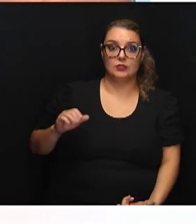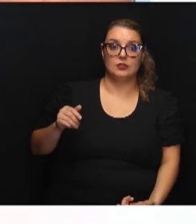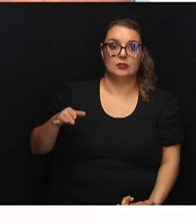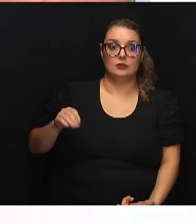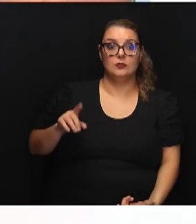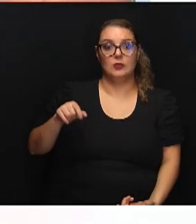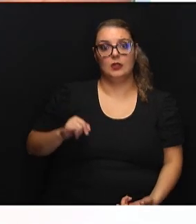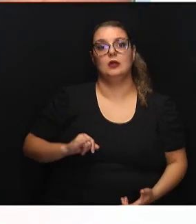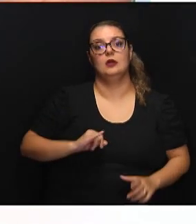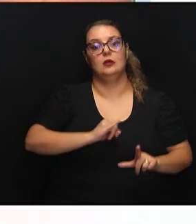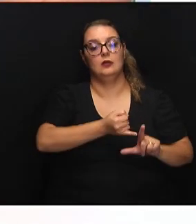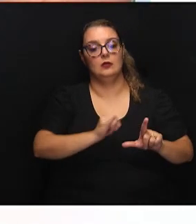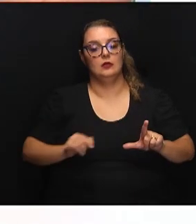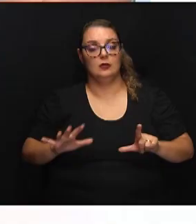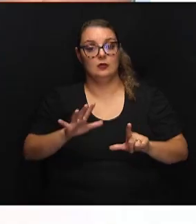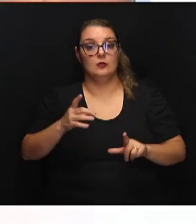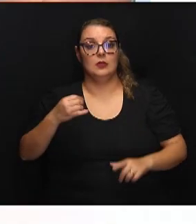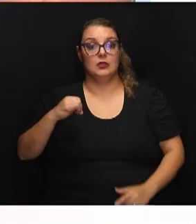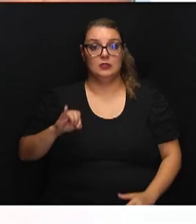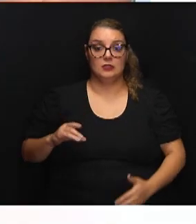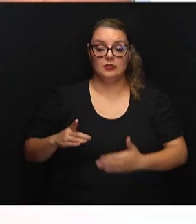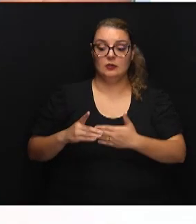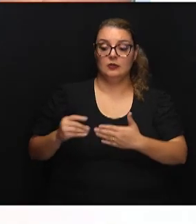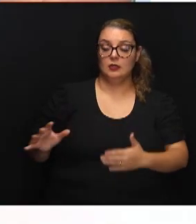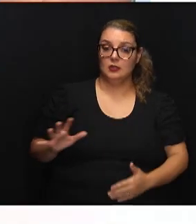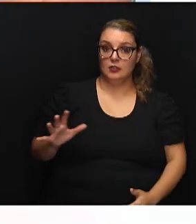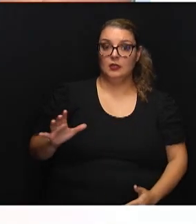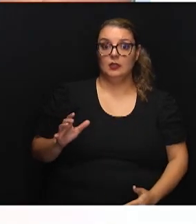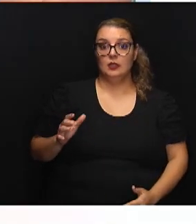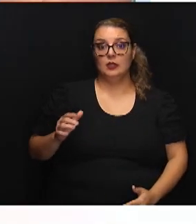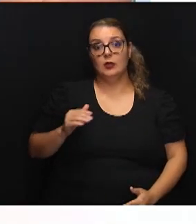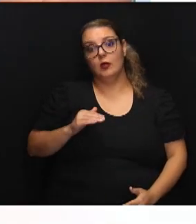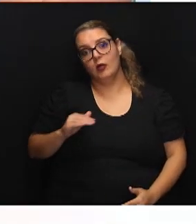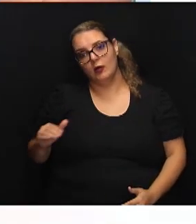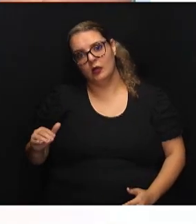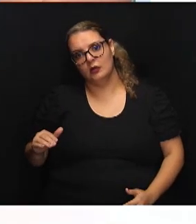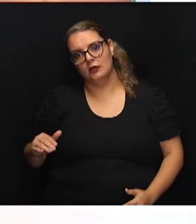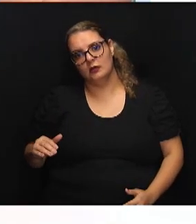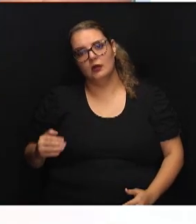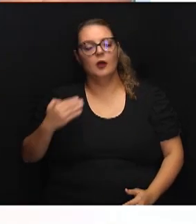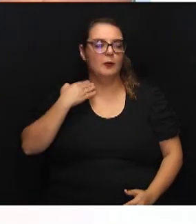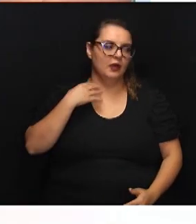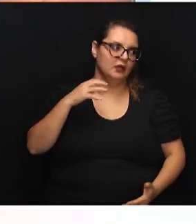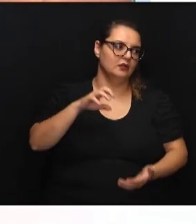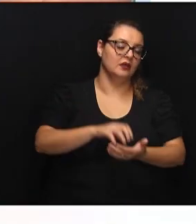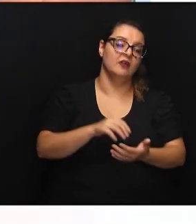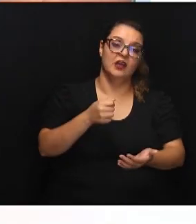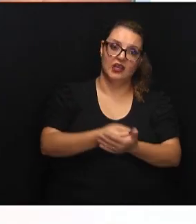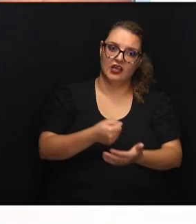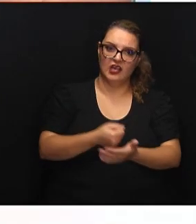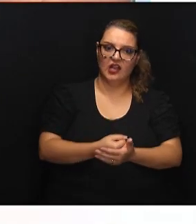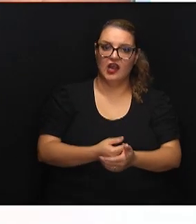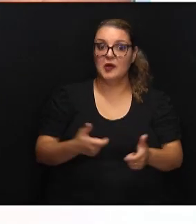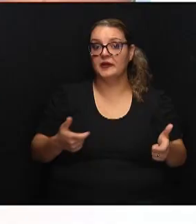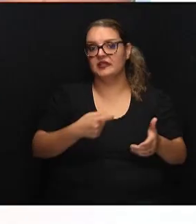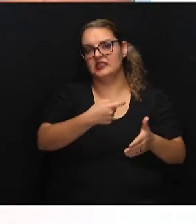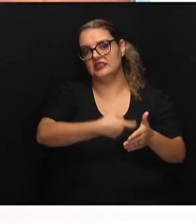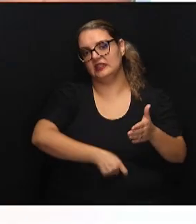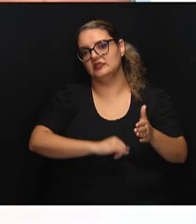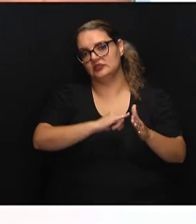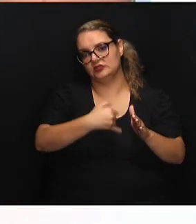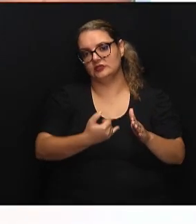se esse dólar permanece caro, num segundo momento o Banco Central vai ser obrigado a aumentar a taxa de juros para